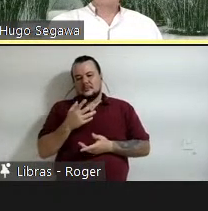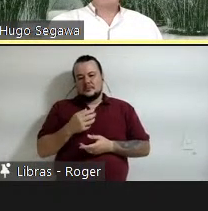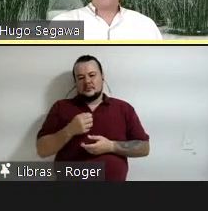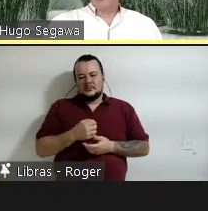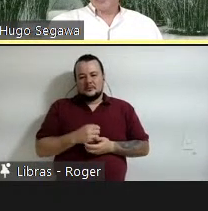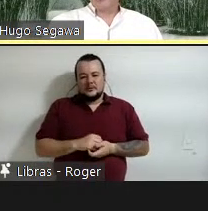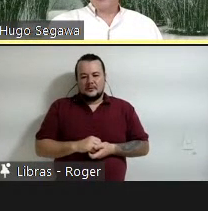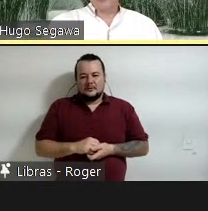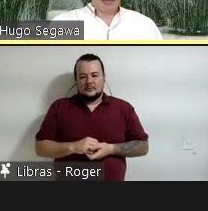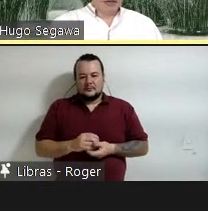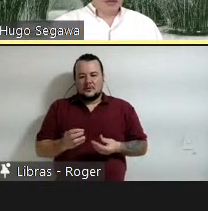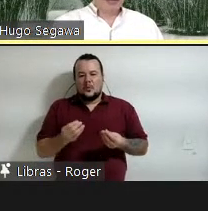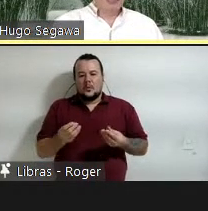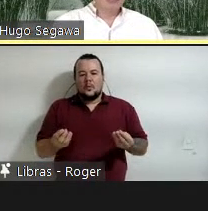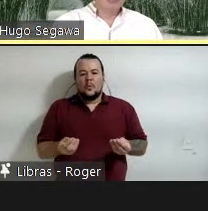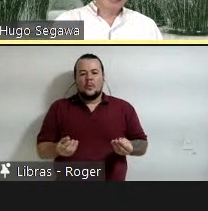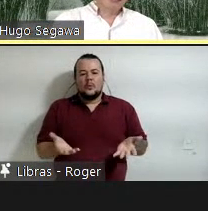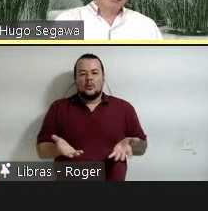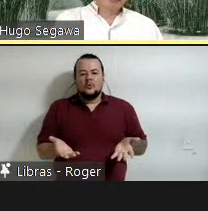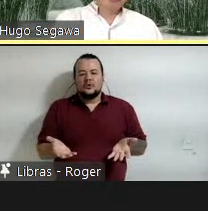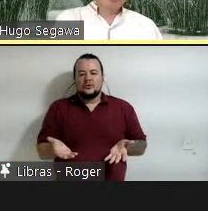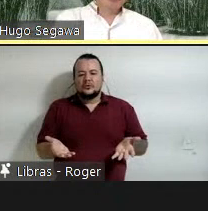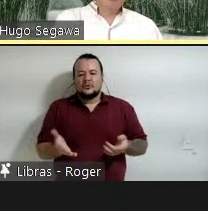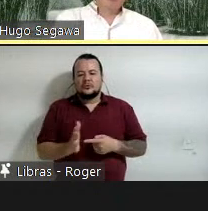Veja como é que é esse prédio.